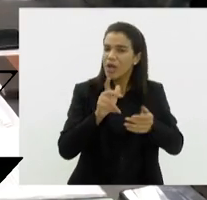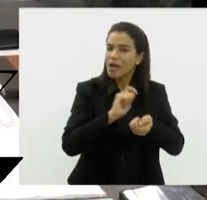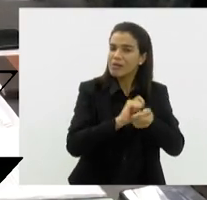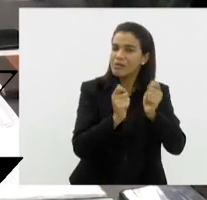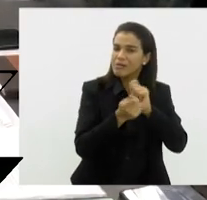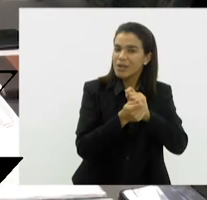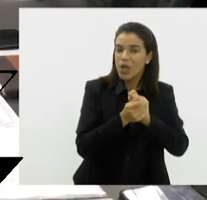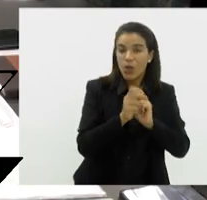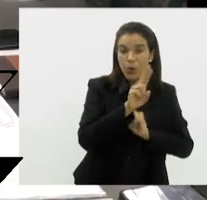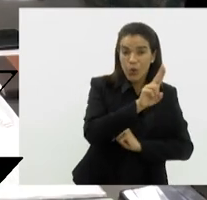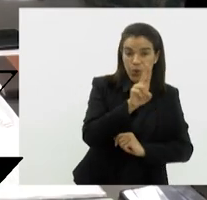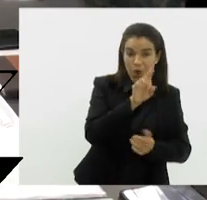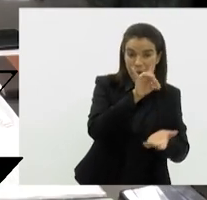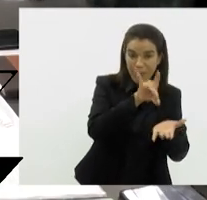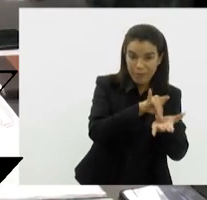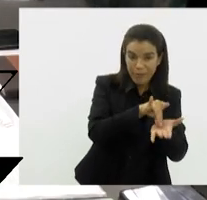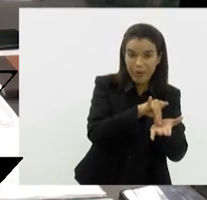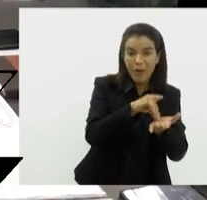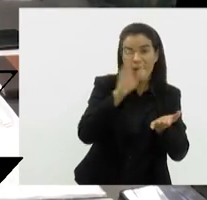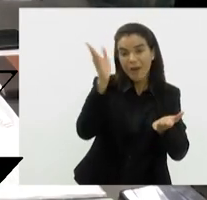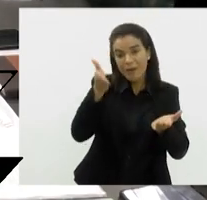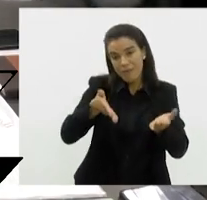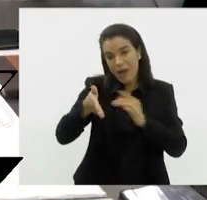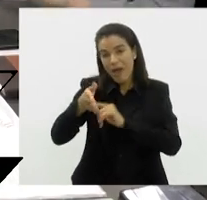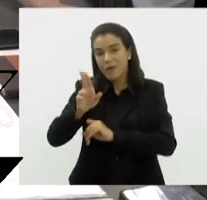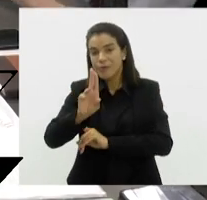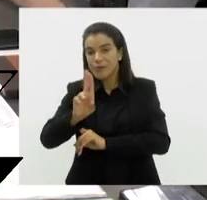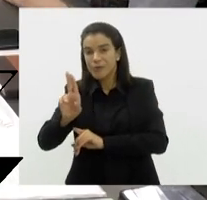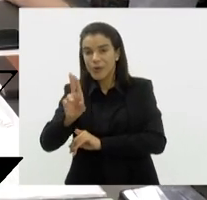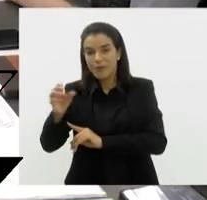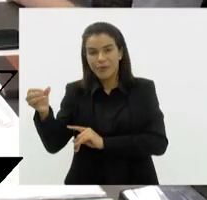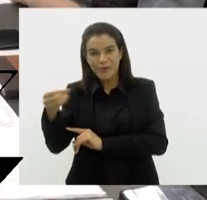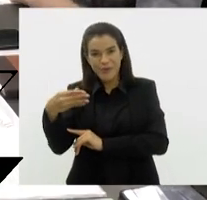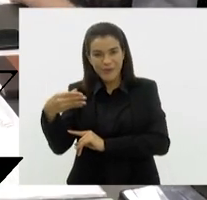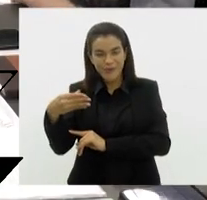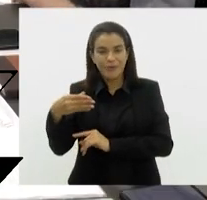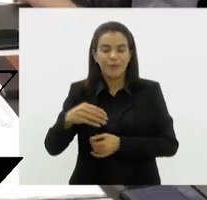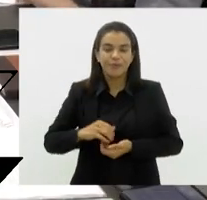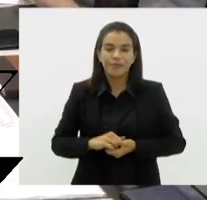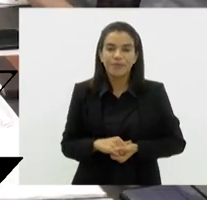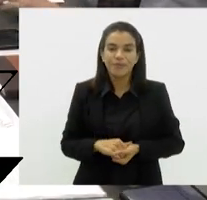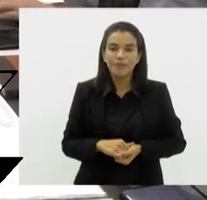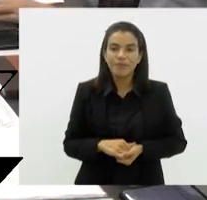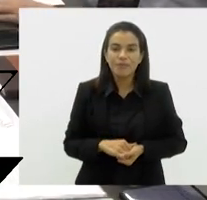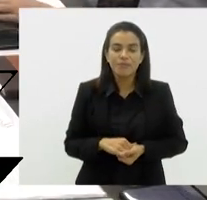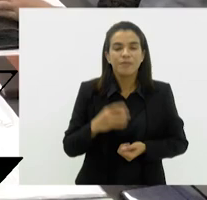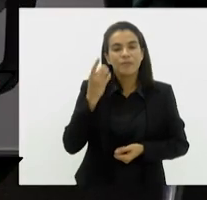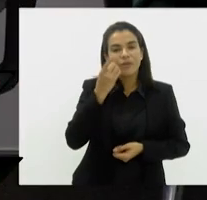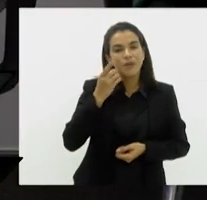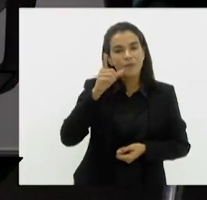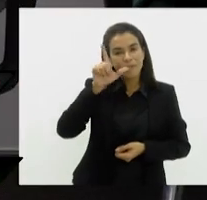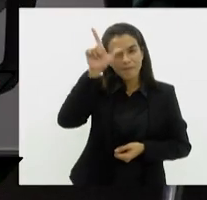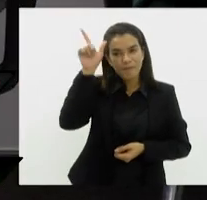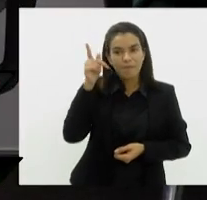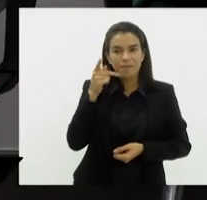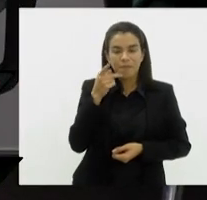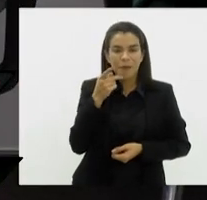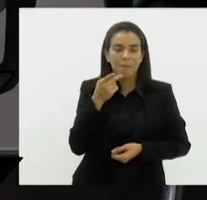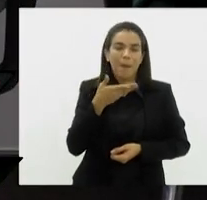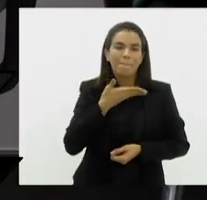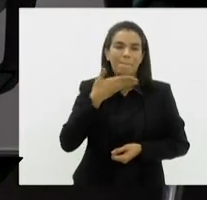de manter o nome original barra e o nome do homenageado. Presidente, deputado Luiz Paulo, para ganhar